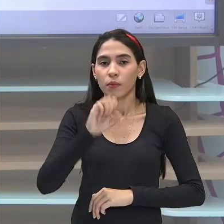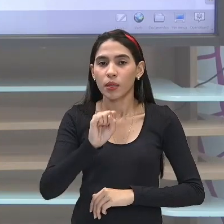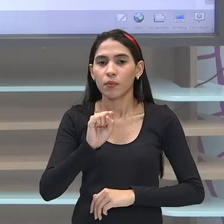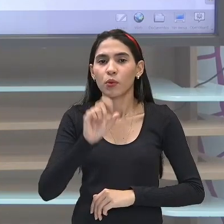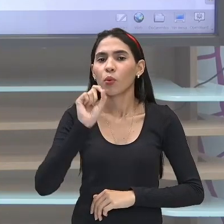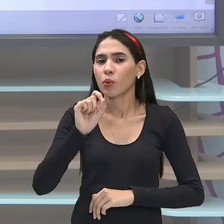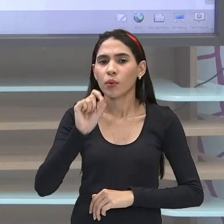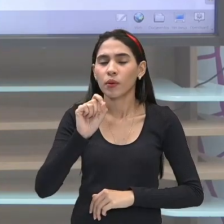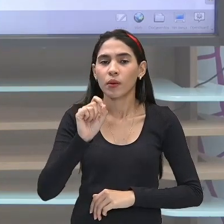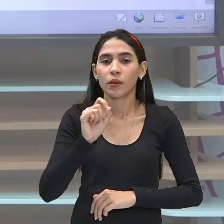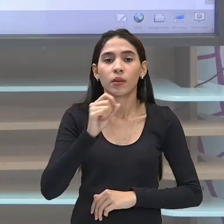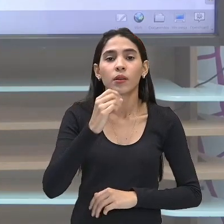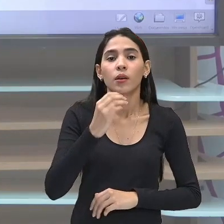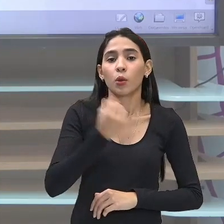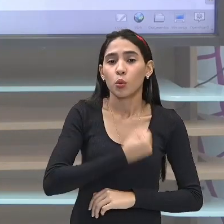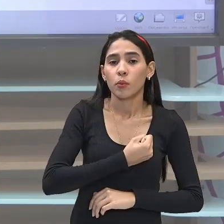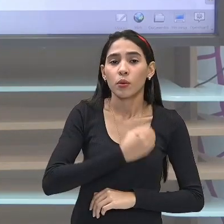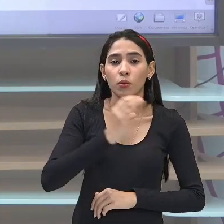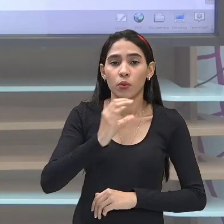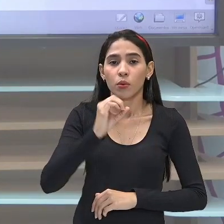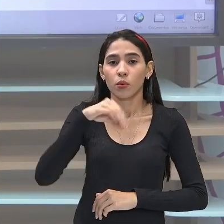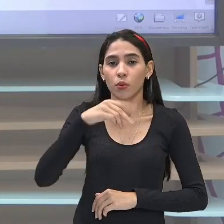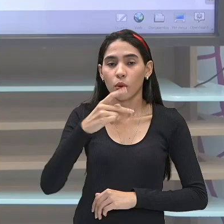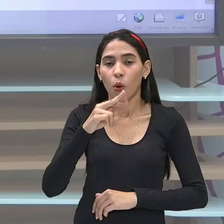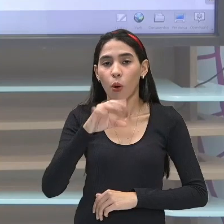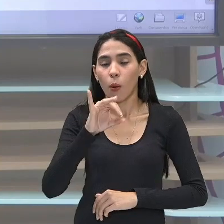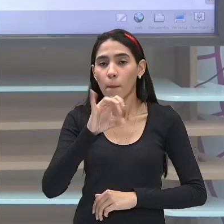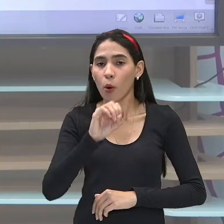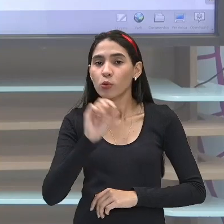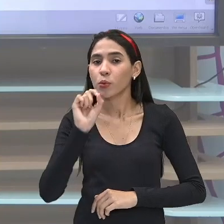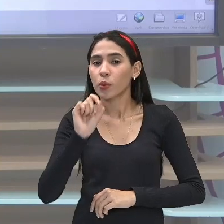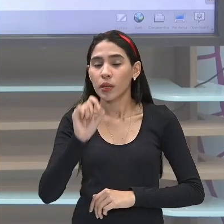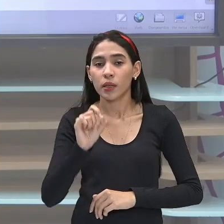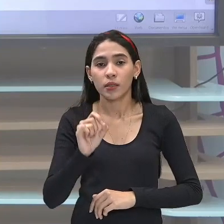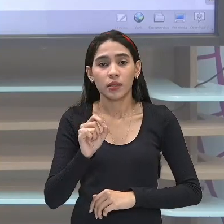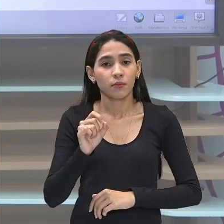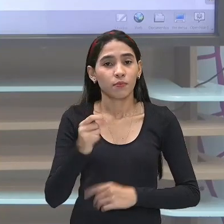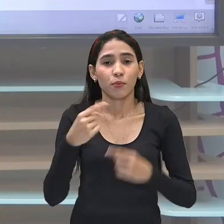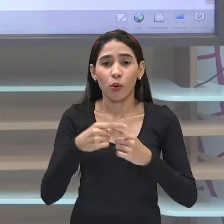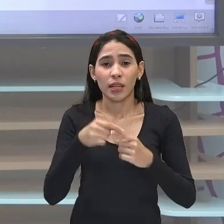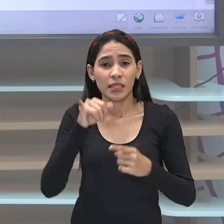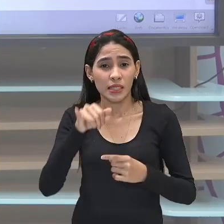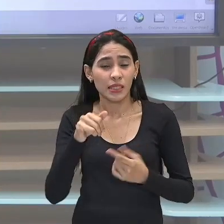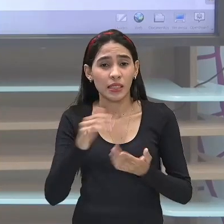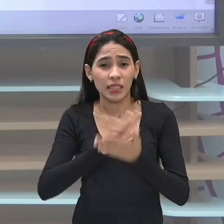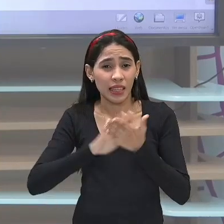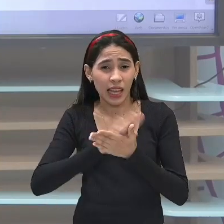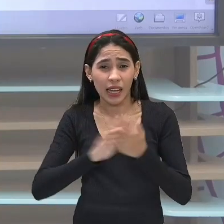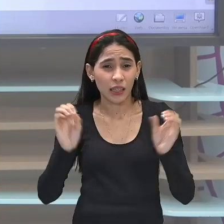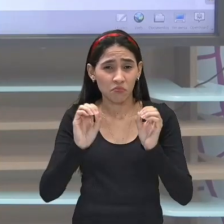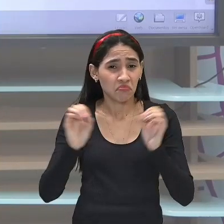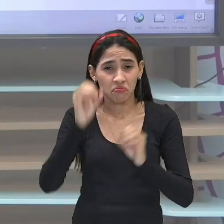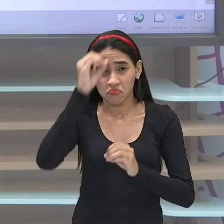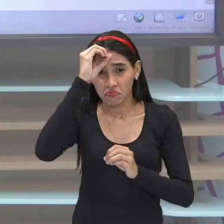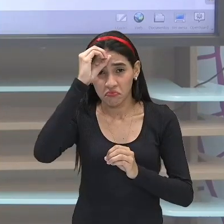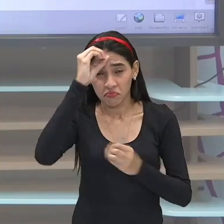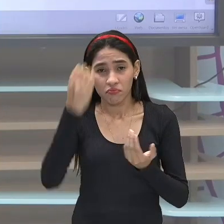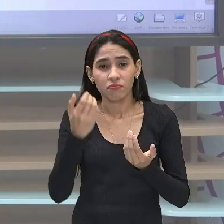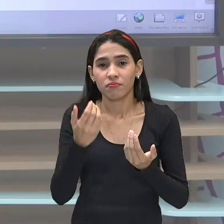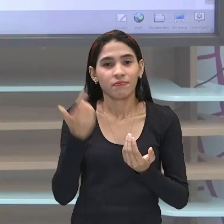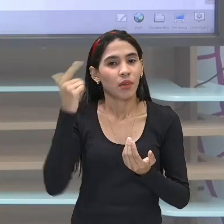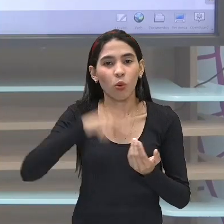número composto? Porque senão a gente não consegue construir a sequência. Apesar de ser um conceito básico, mas a gente não vai conseguir fazer a